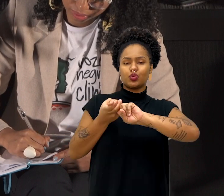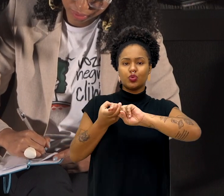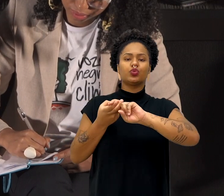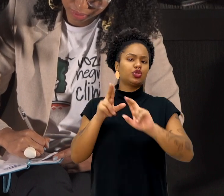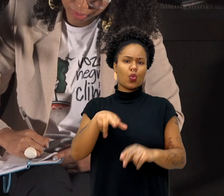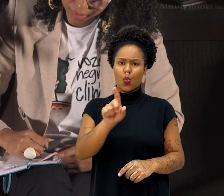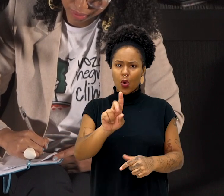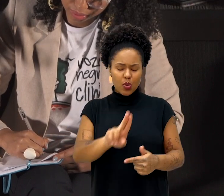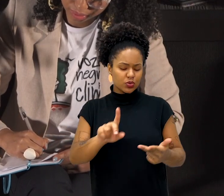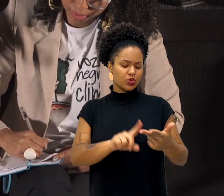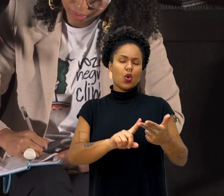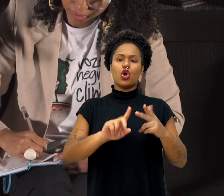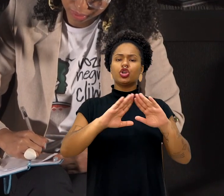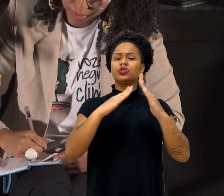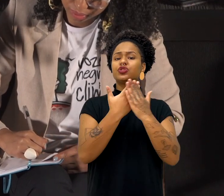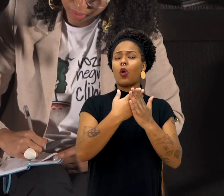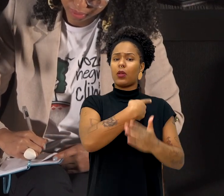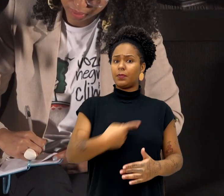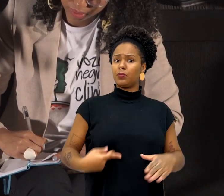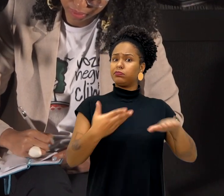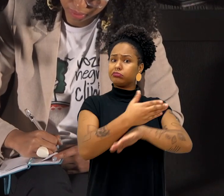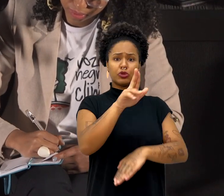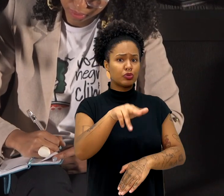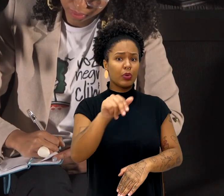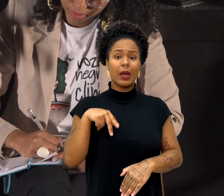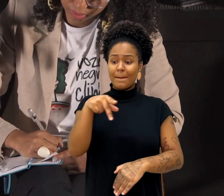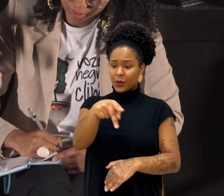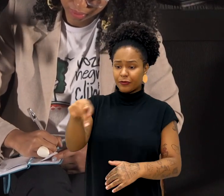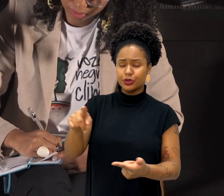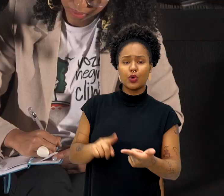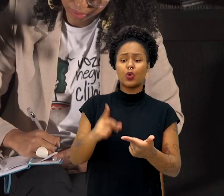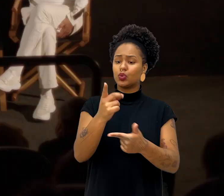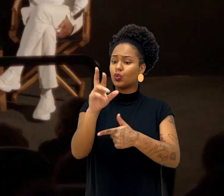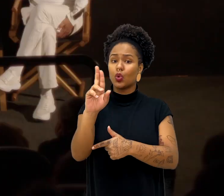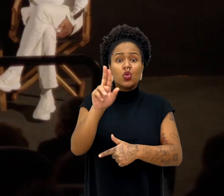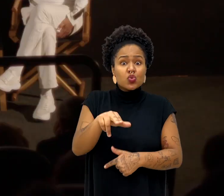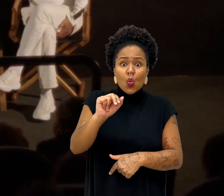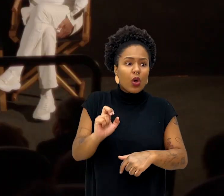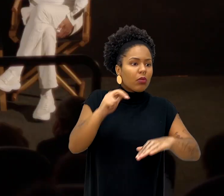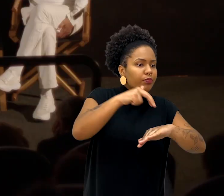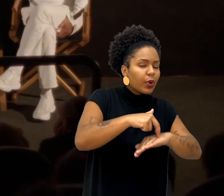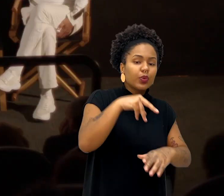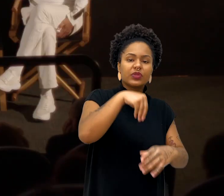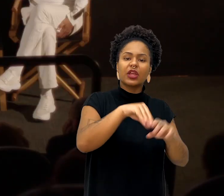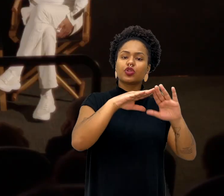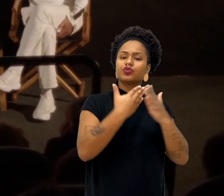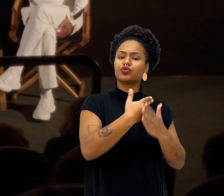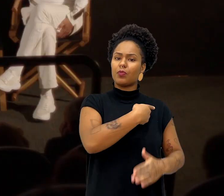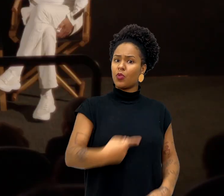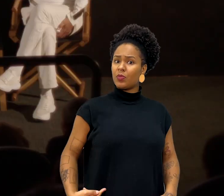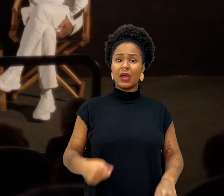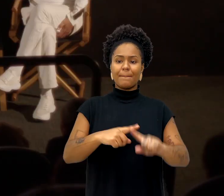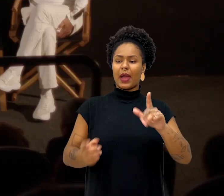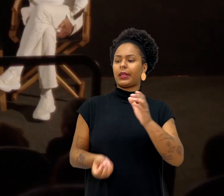tem professores, doutores, que nunca pisaram numa escola pública e estão construindo políticas